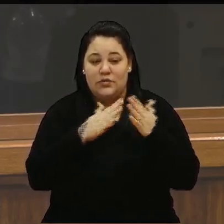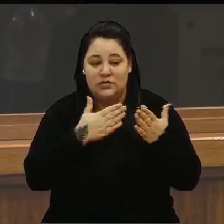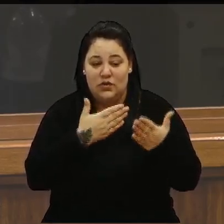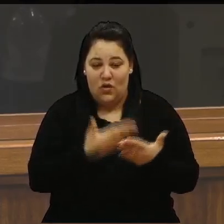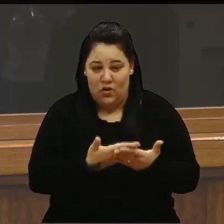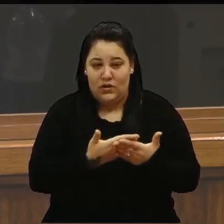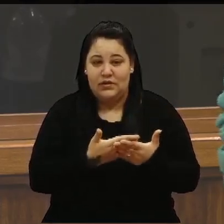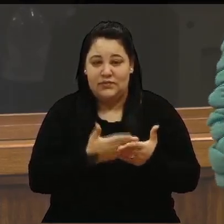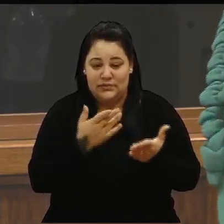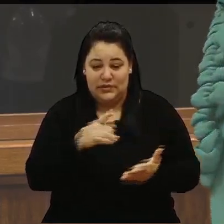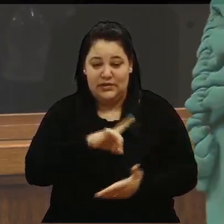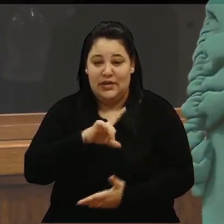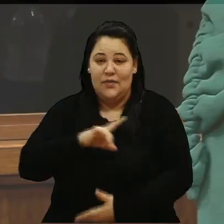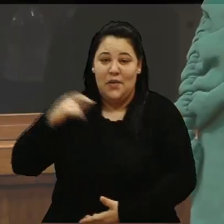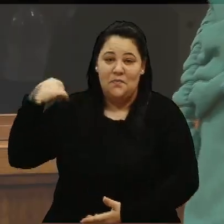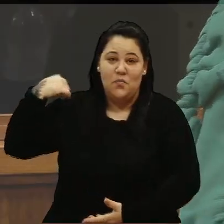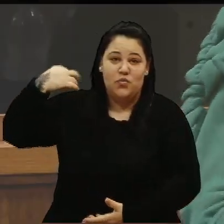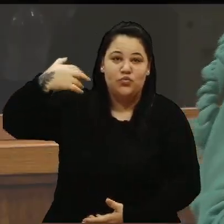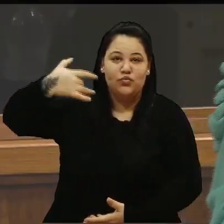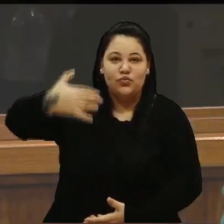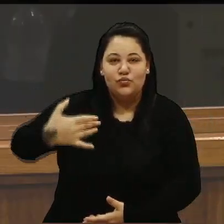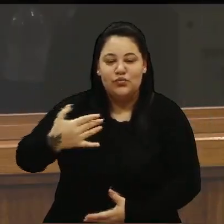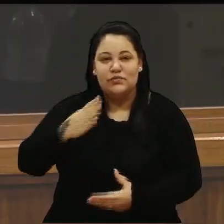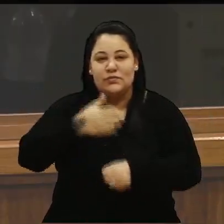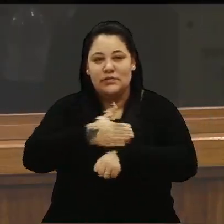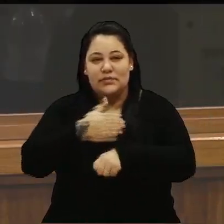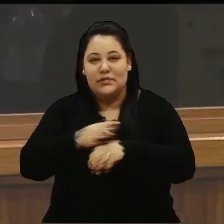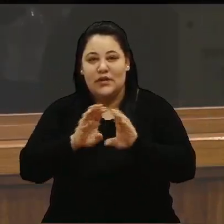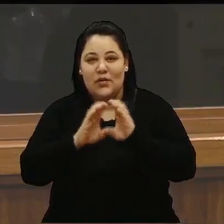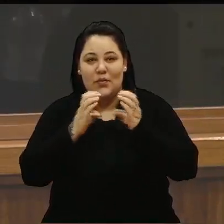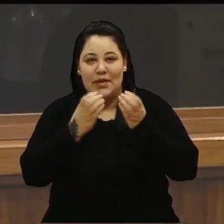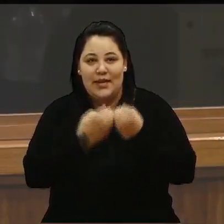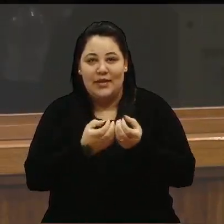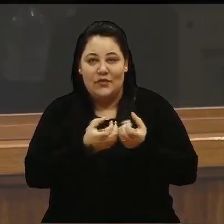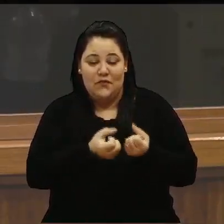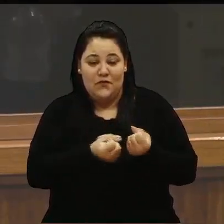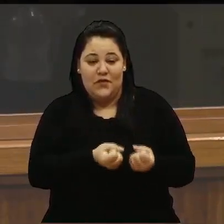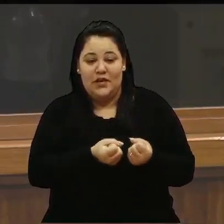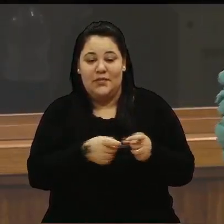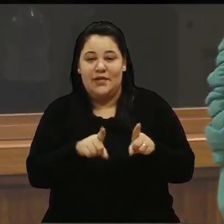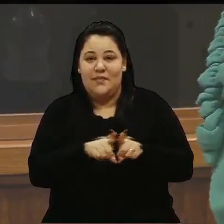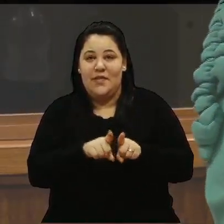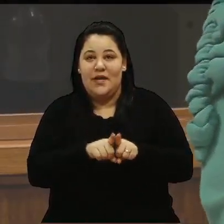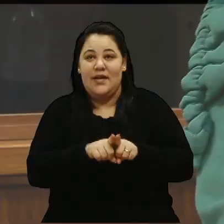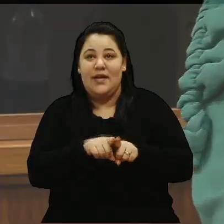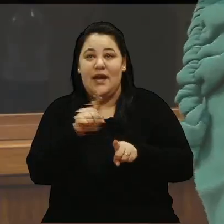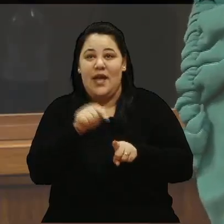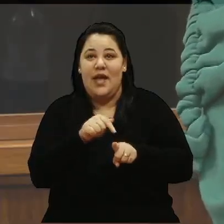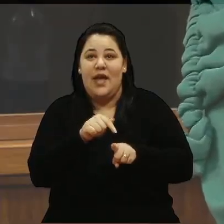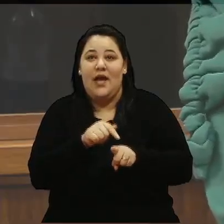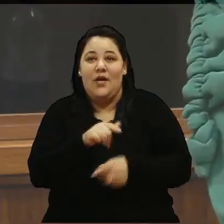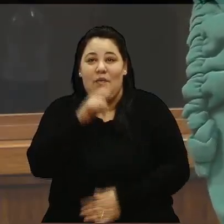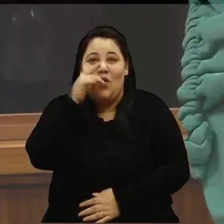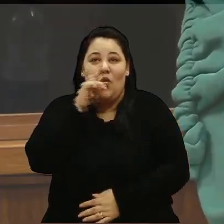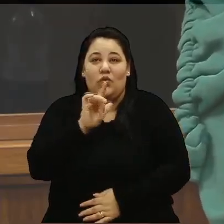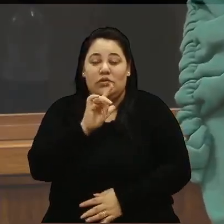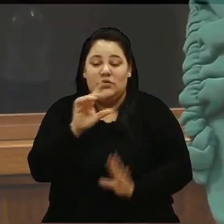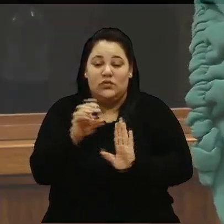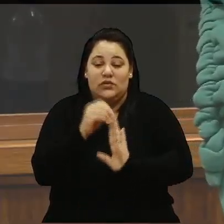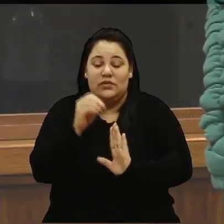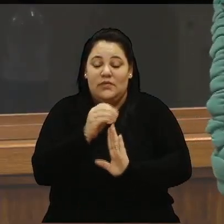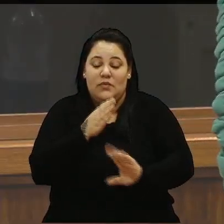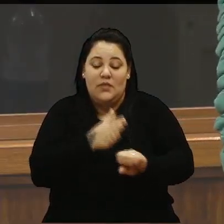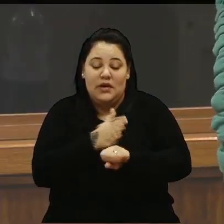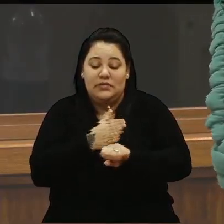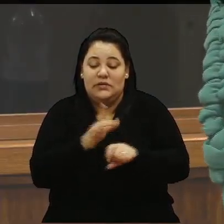uma história tanto na comunidade muito enraizada, foi fruto de uma conquista do orçamento